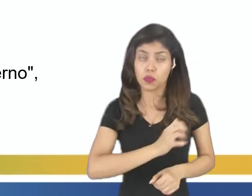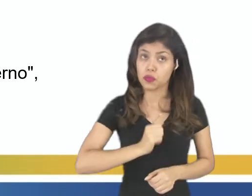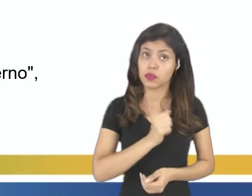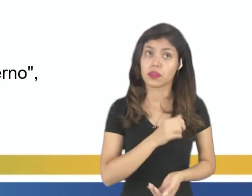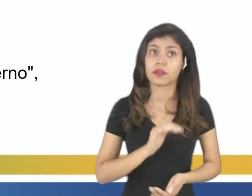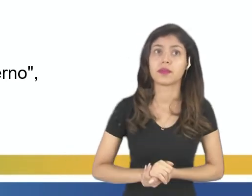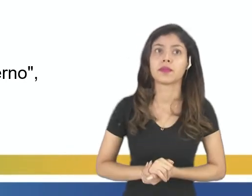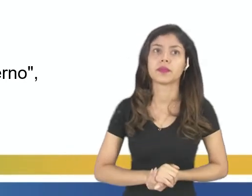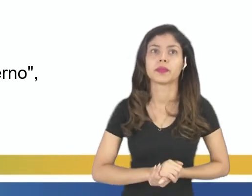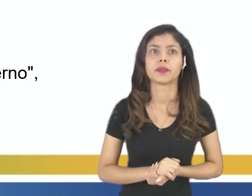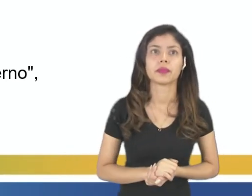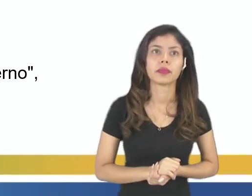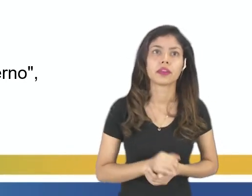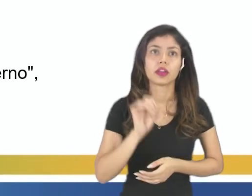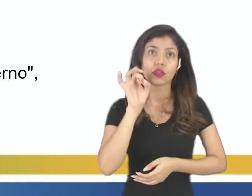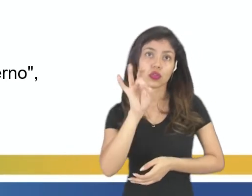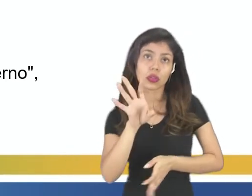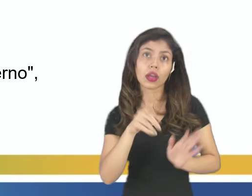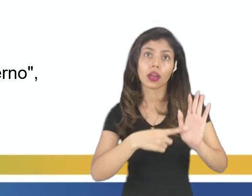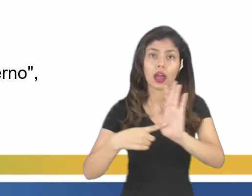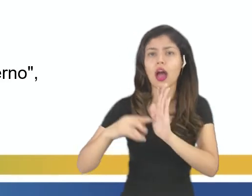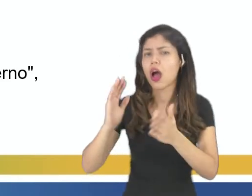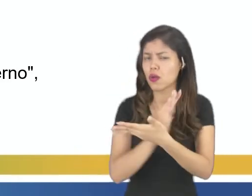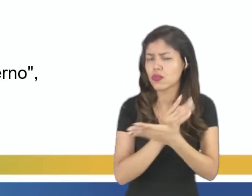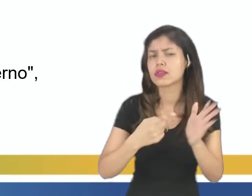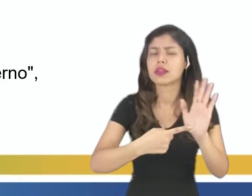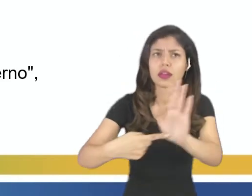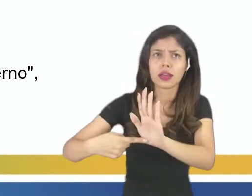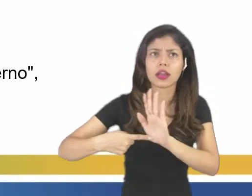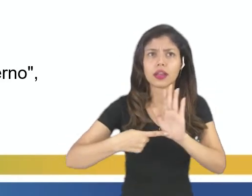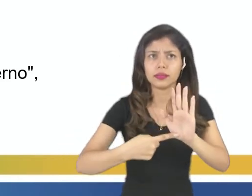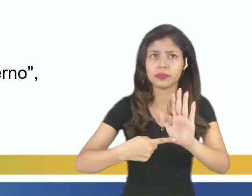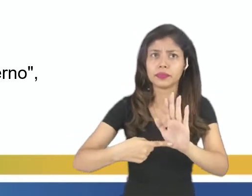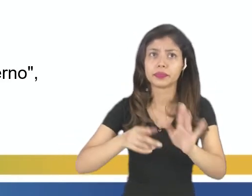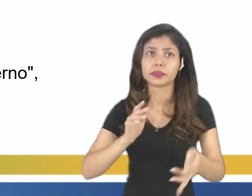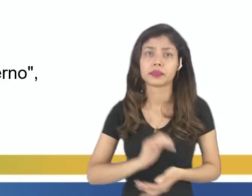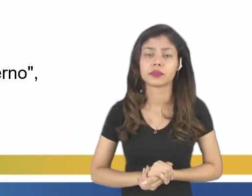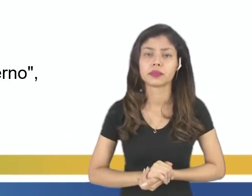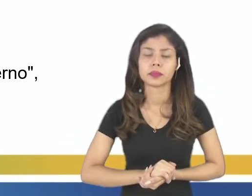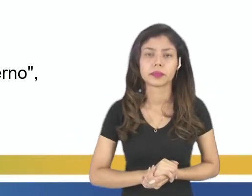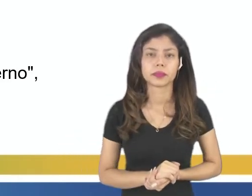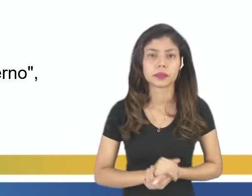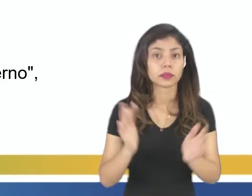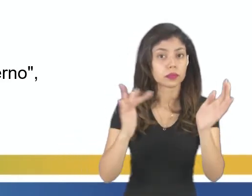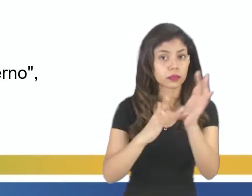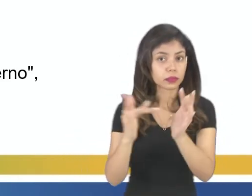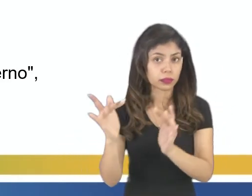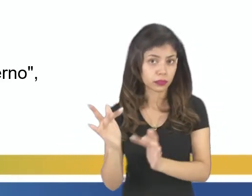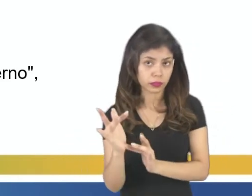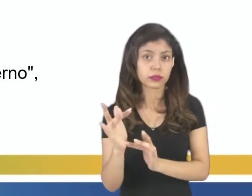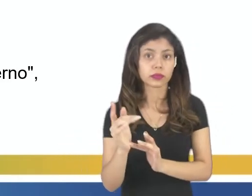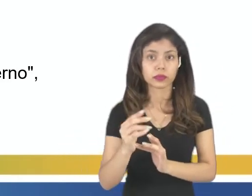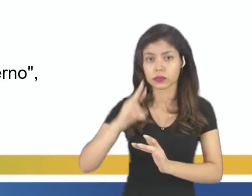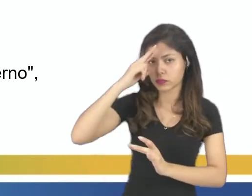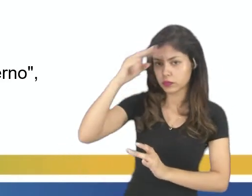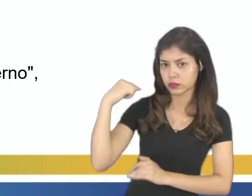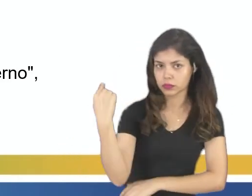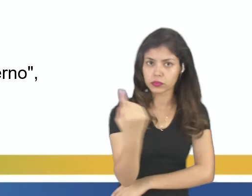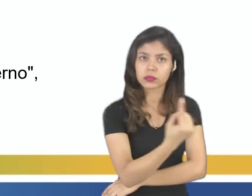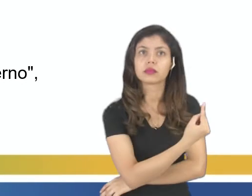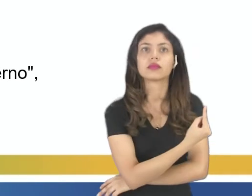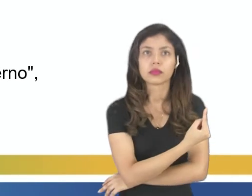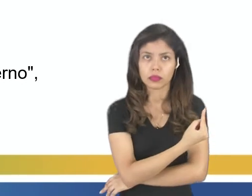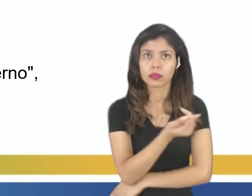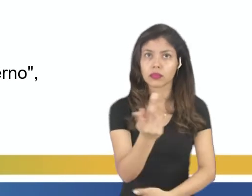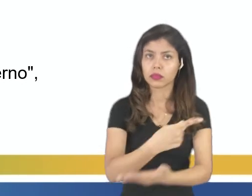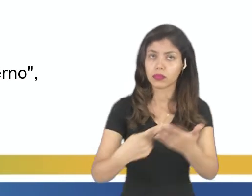amorosos, satíricos. Né? Apenas para citar alguns dos mais representativos, nós temos A Jesus Cristo Nosso Senhor, que é